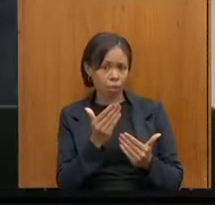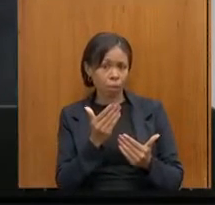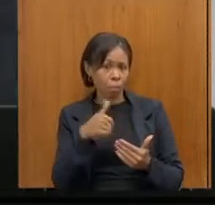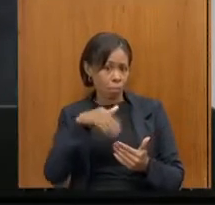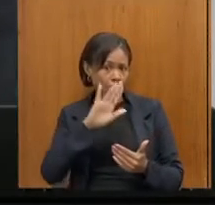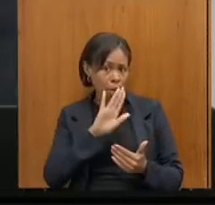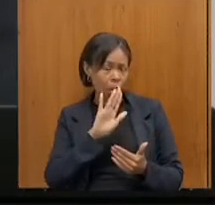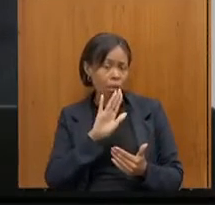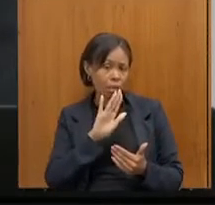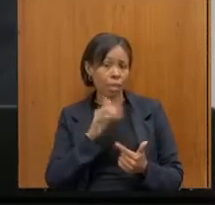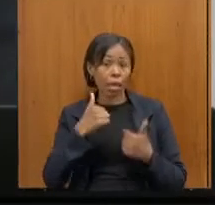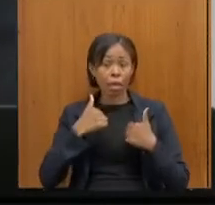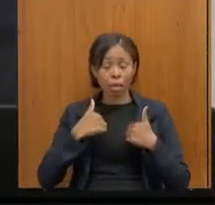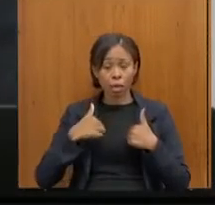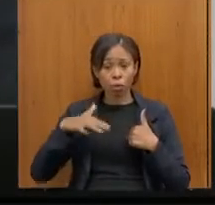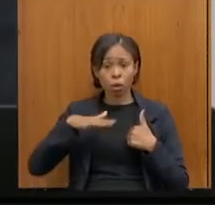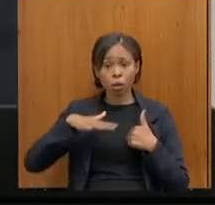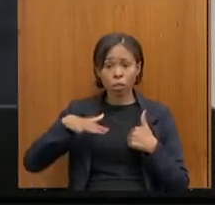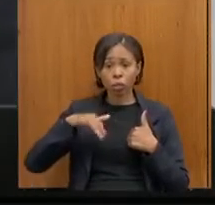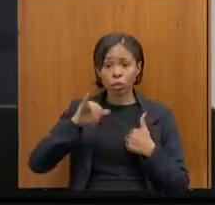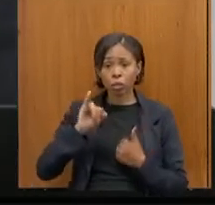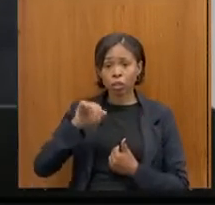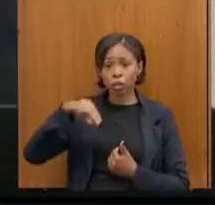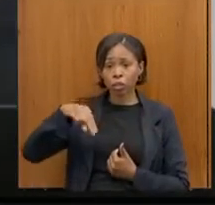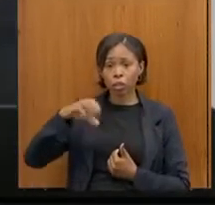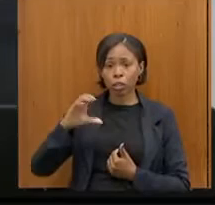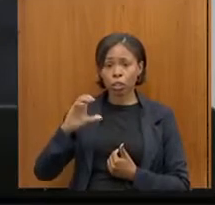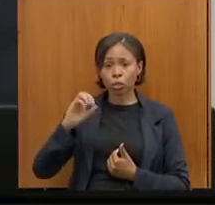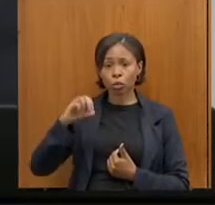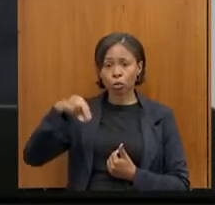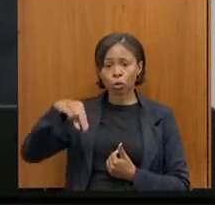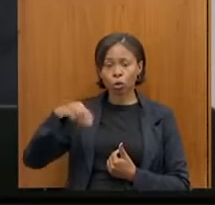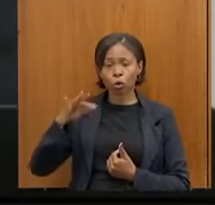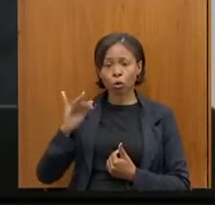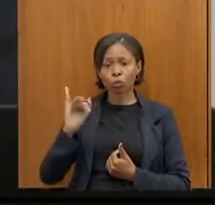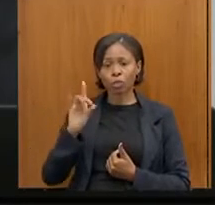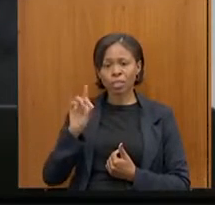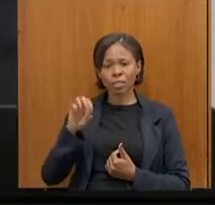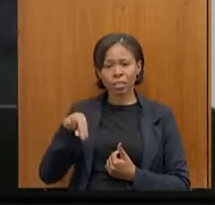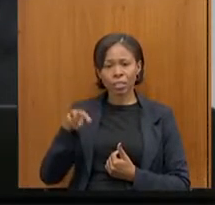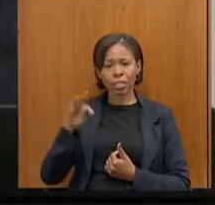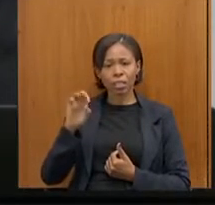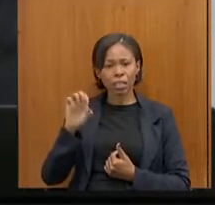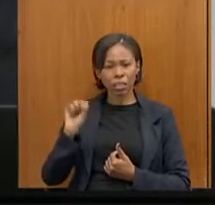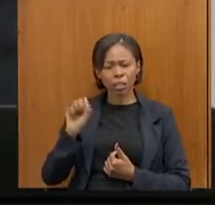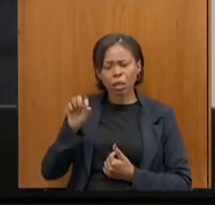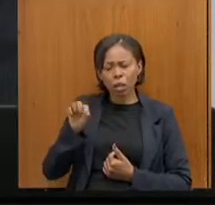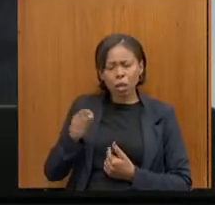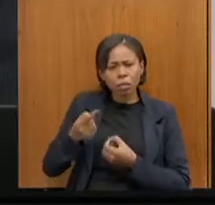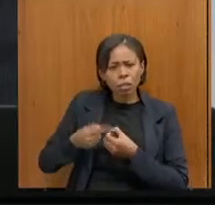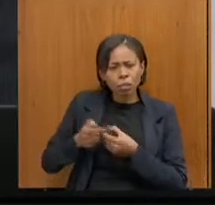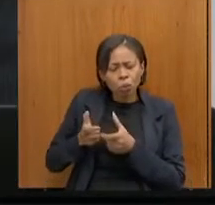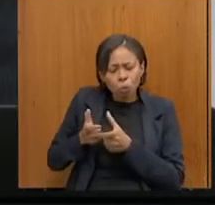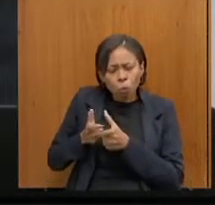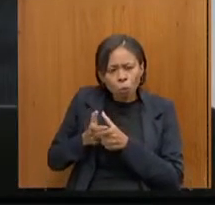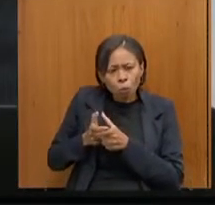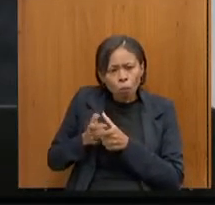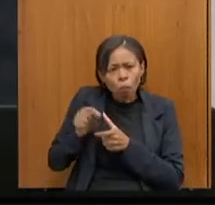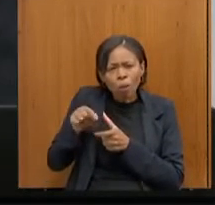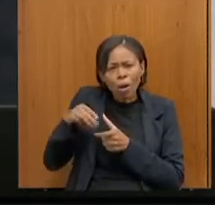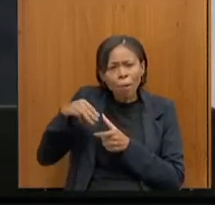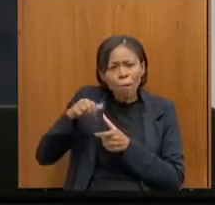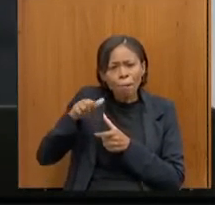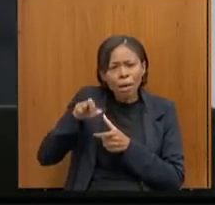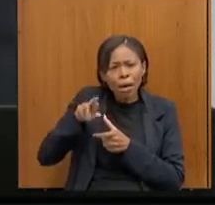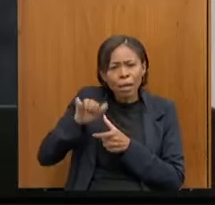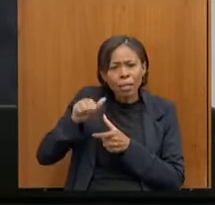e o que vem da região dos Inconfidentes de uma cidade pequenininha mas que tem muita história para nossa Minas Gerais que a nossa querida